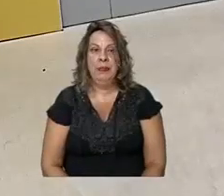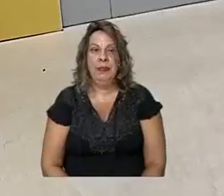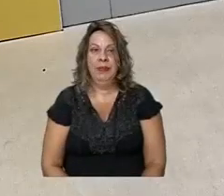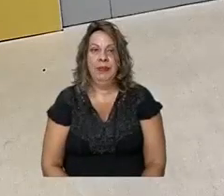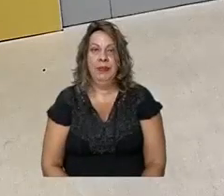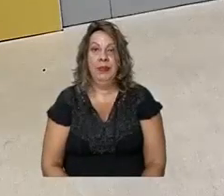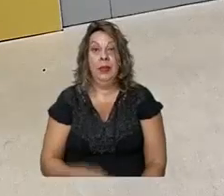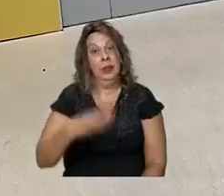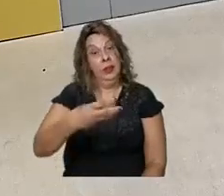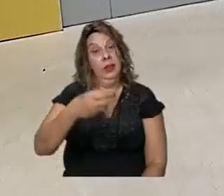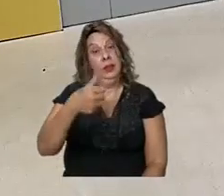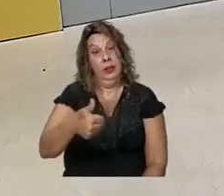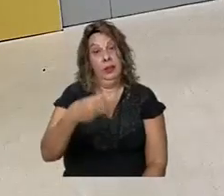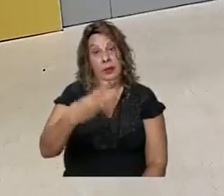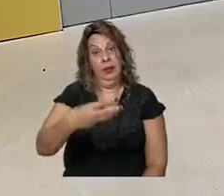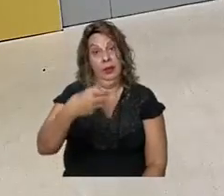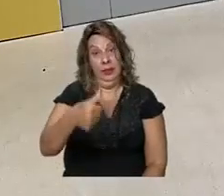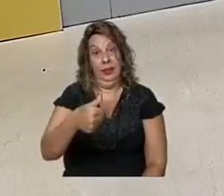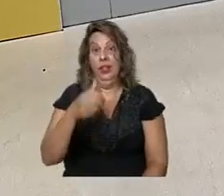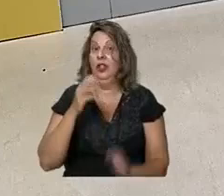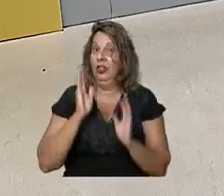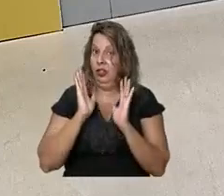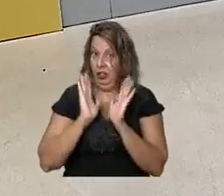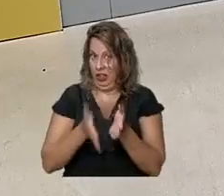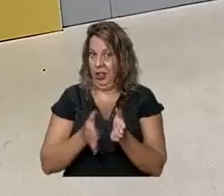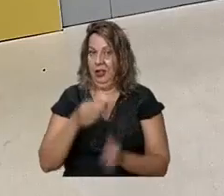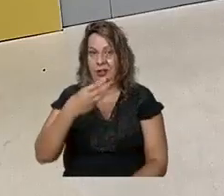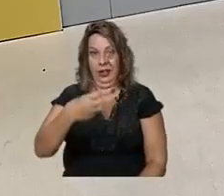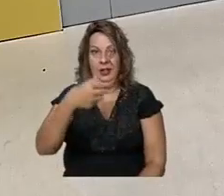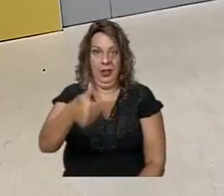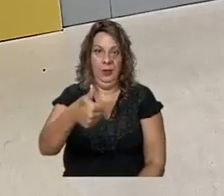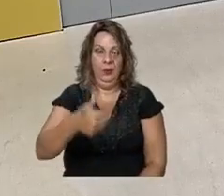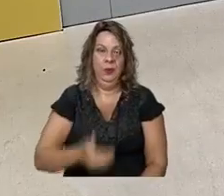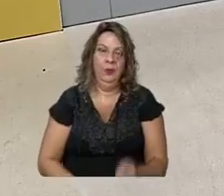painel, porque o 31 já saiu. 31.